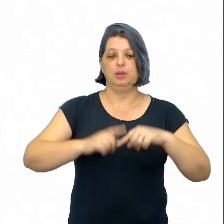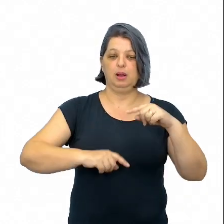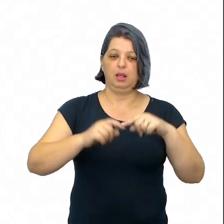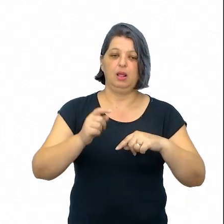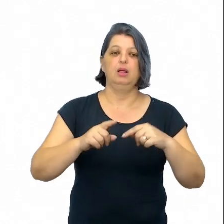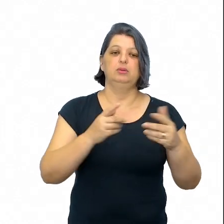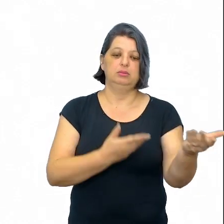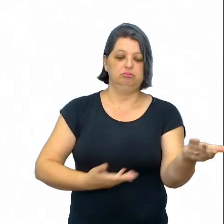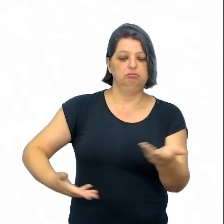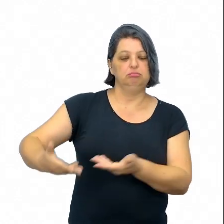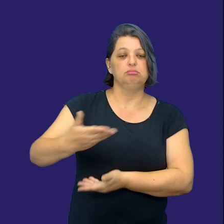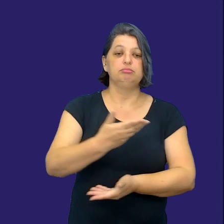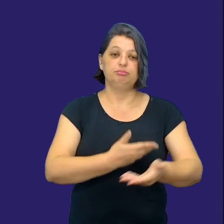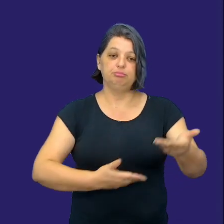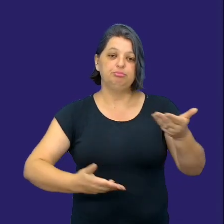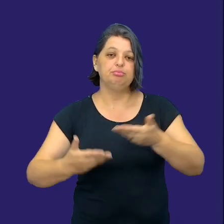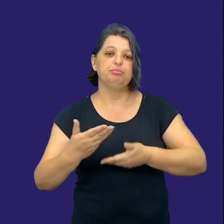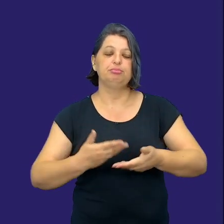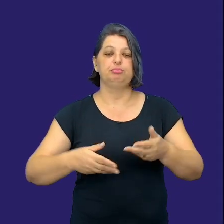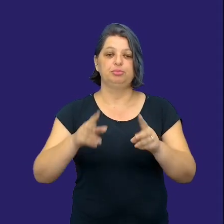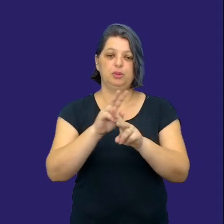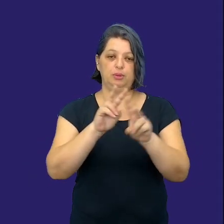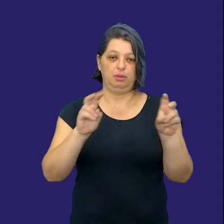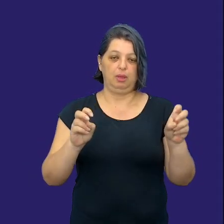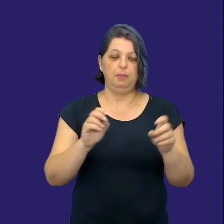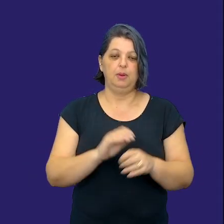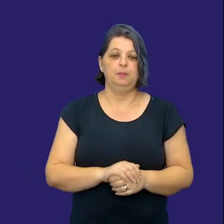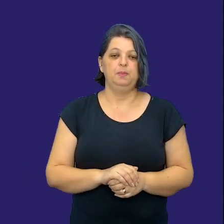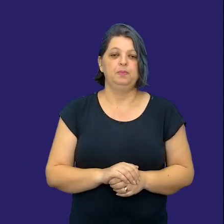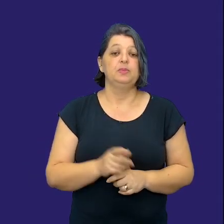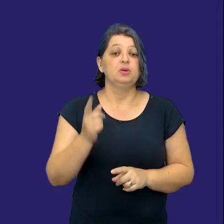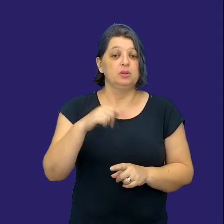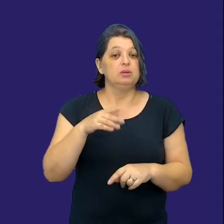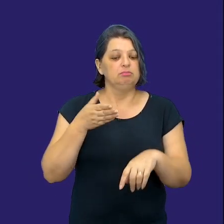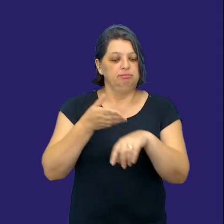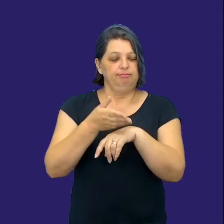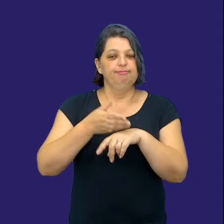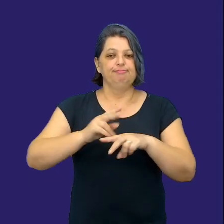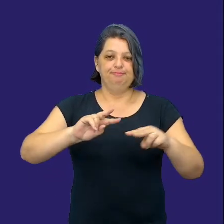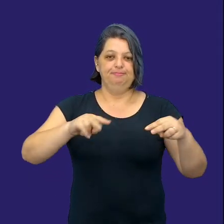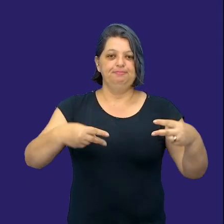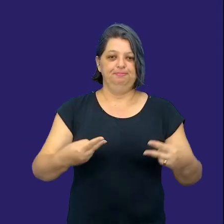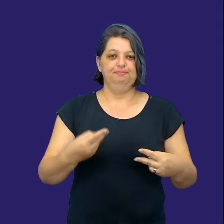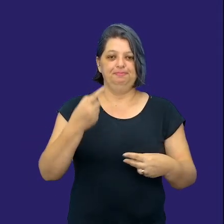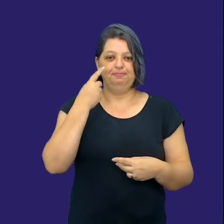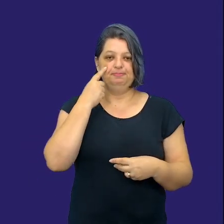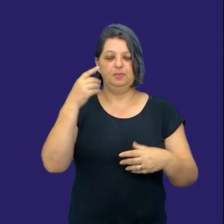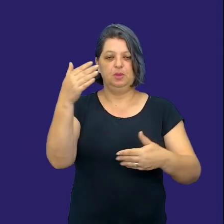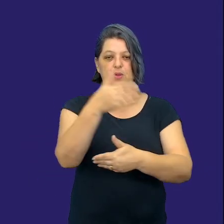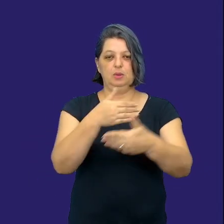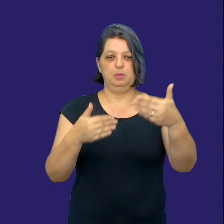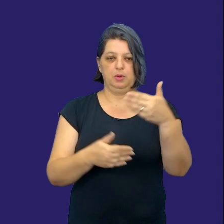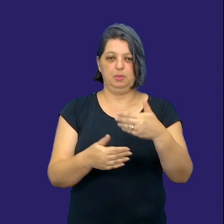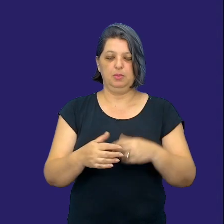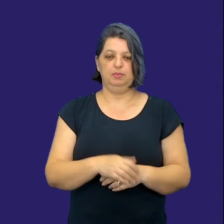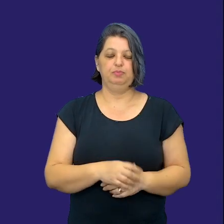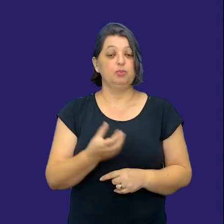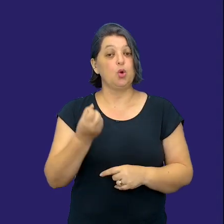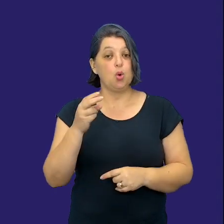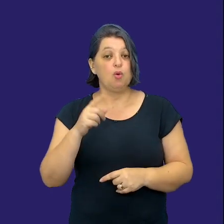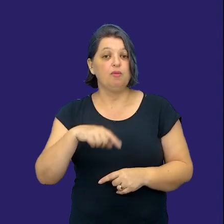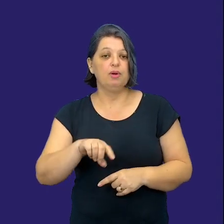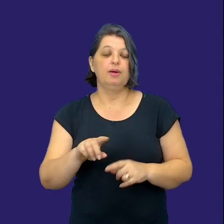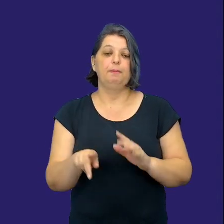compartilha, que a gente comenta, que a gente trabalha aqui, basta vocês acessarem esse link que está aí no PowerPoint ou simplesmente ir na página